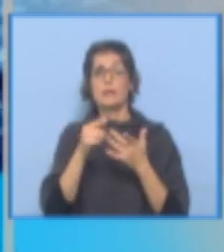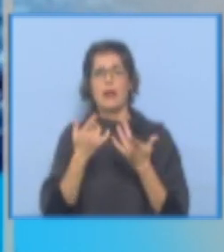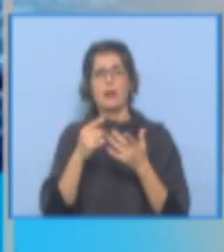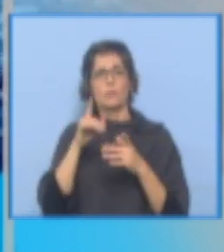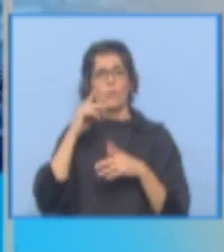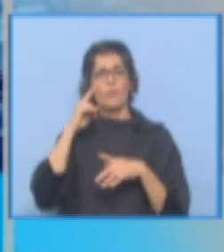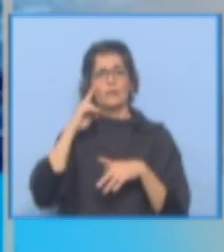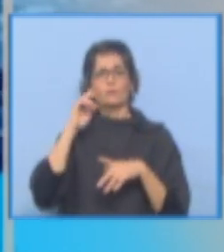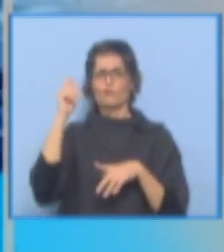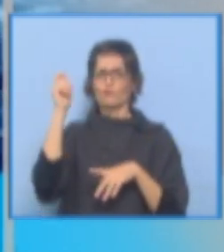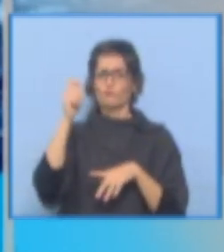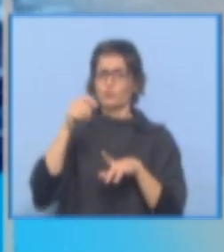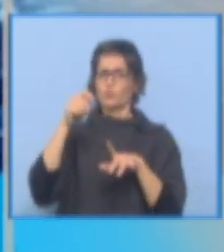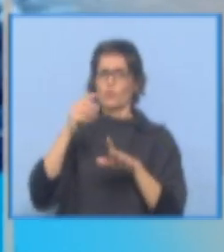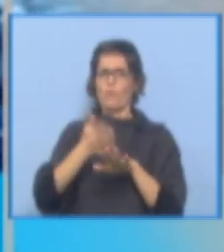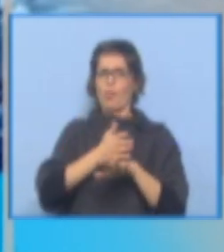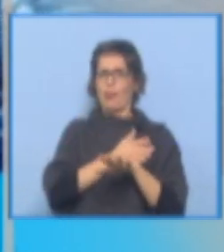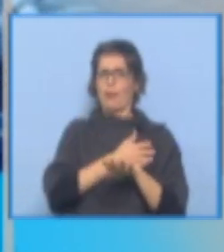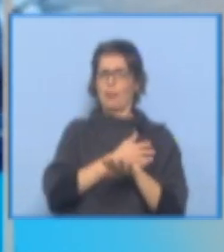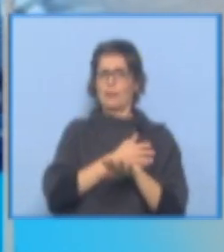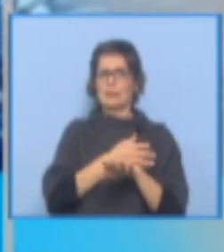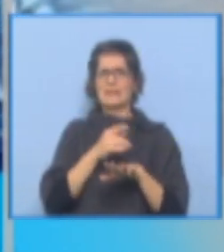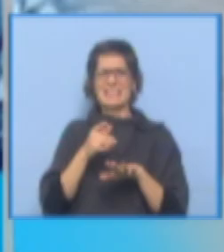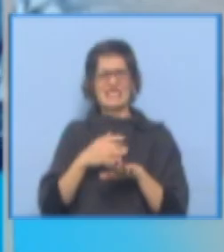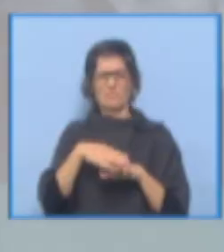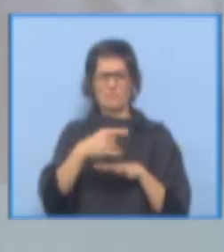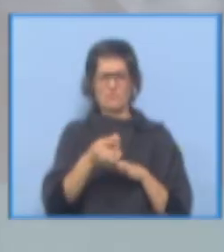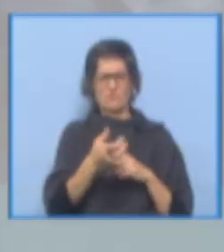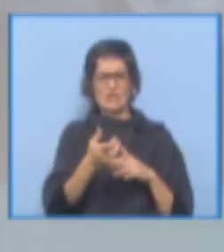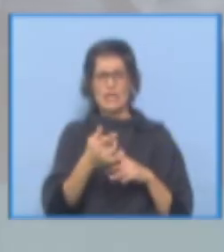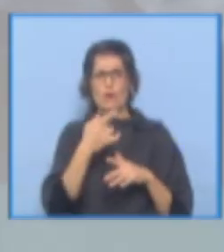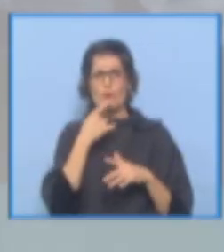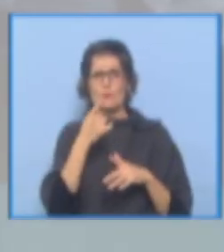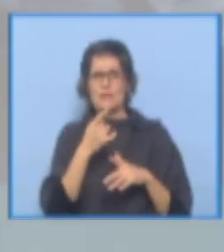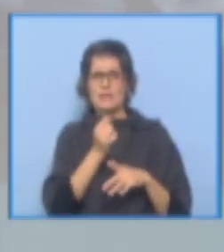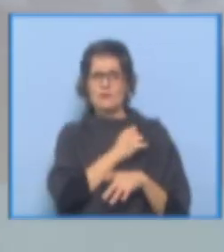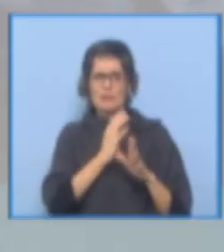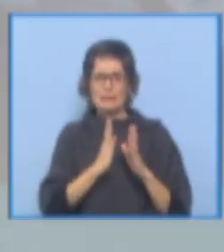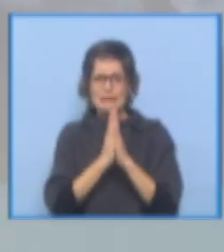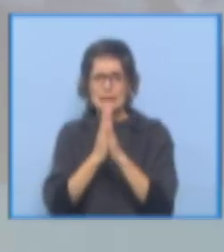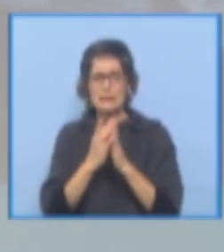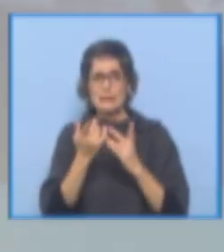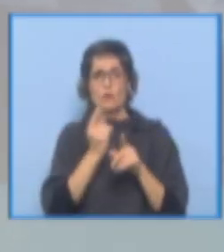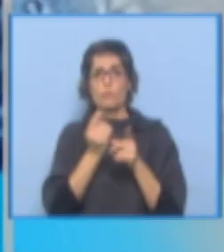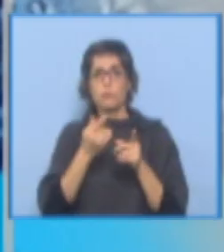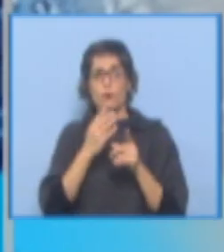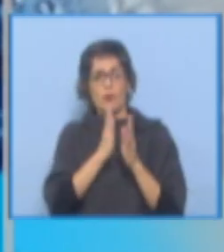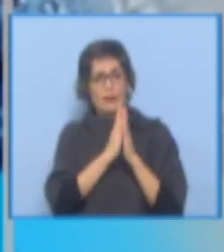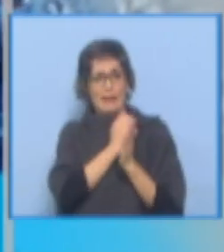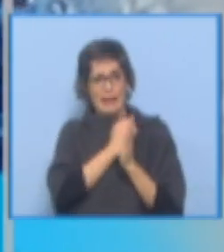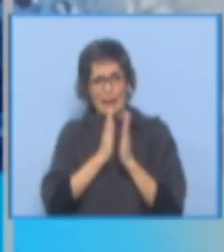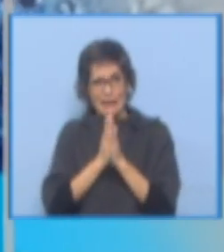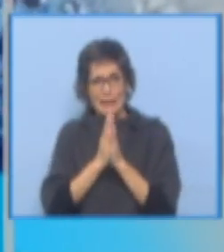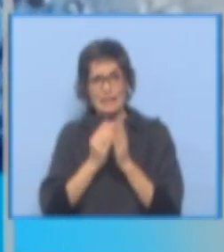não passa por tentar compreender o que é a proposta da Igreja, porque a proposta da Igreja passa, para quem não saiba, e mesmo que se